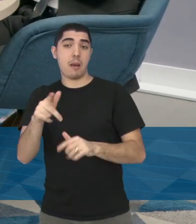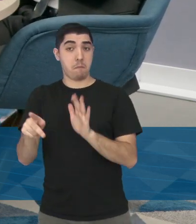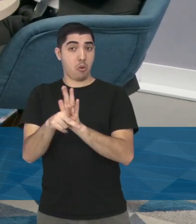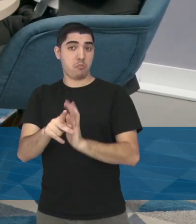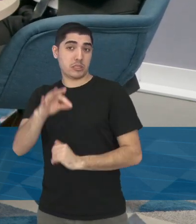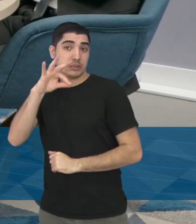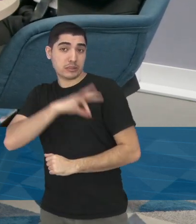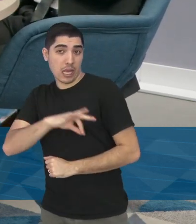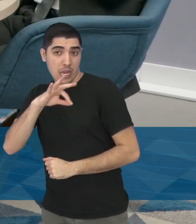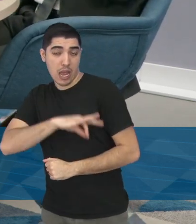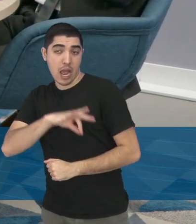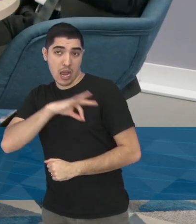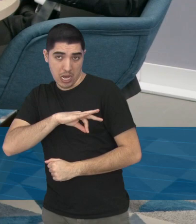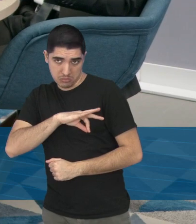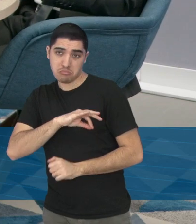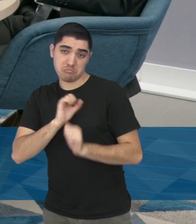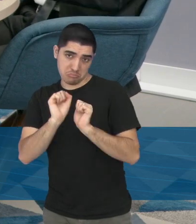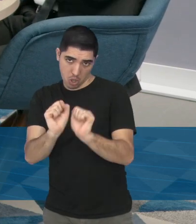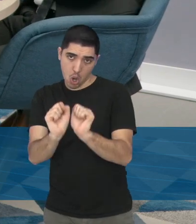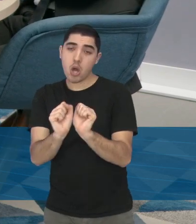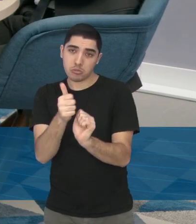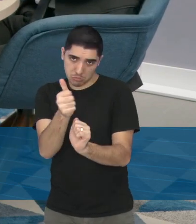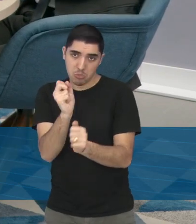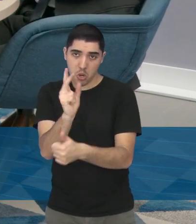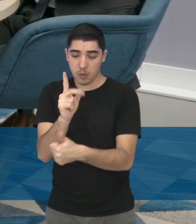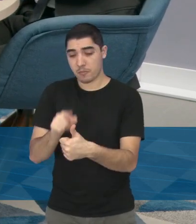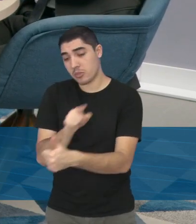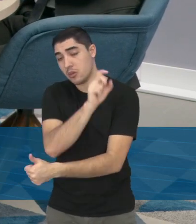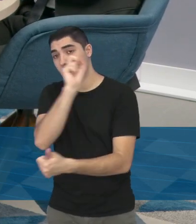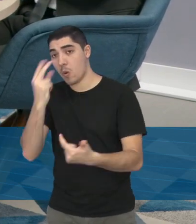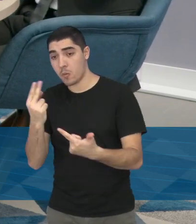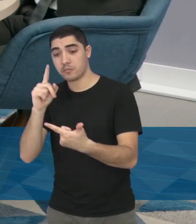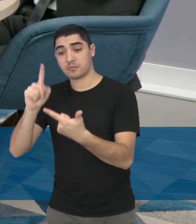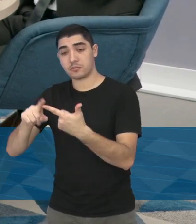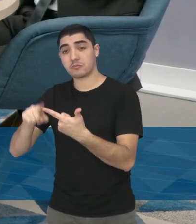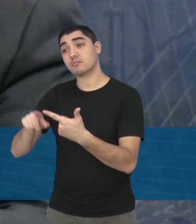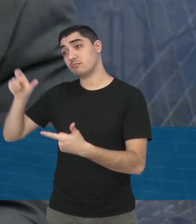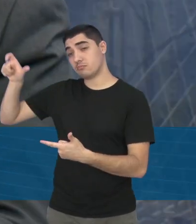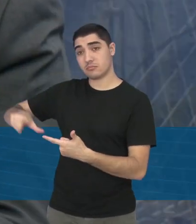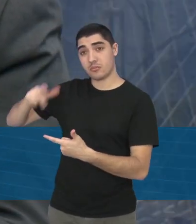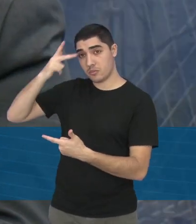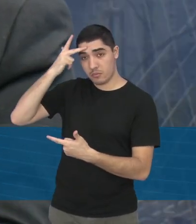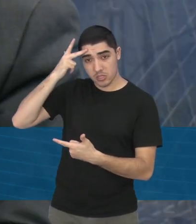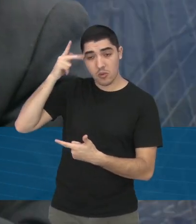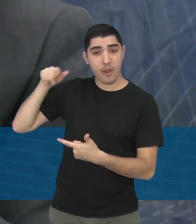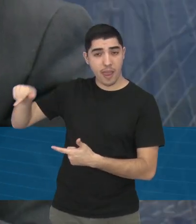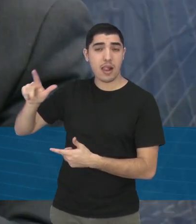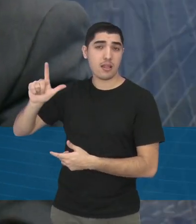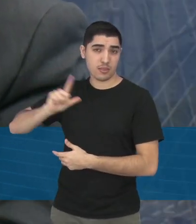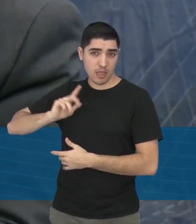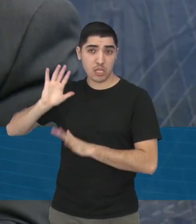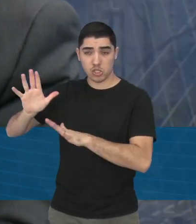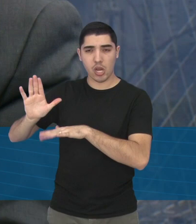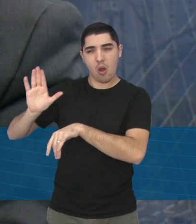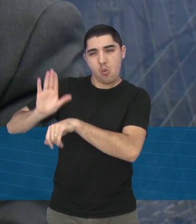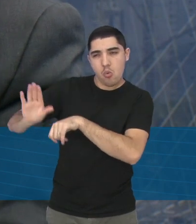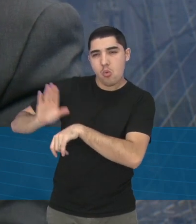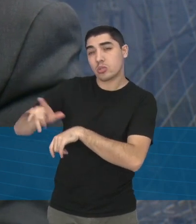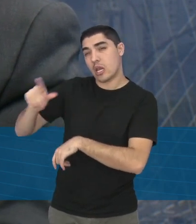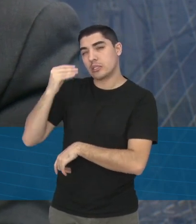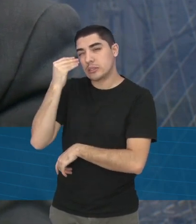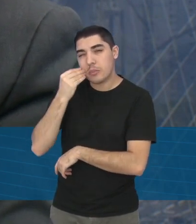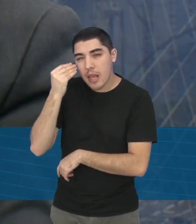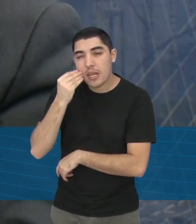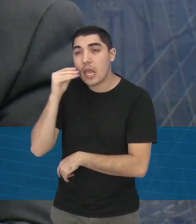de empregado, mas ou ela não querendo, ou vindo uma situação adversa, ela ter uma qualificação ou uma intelecção